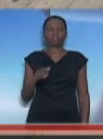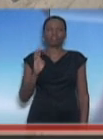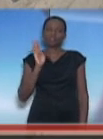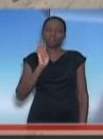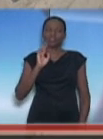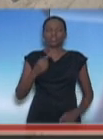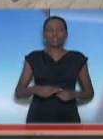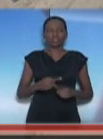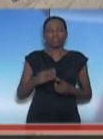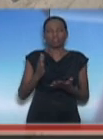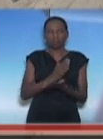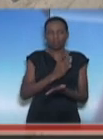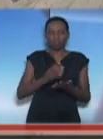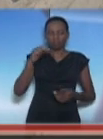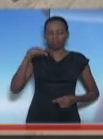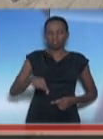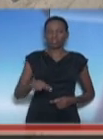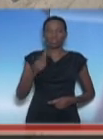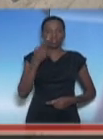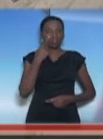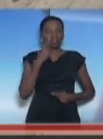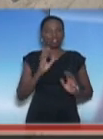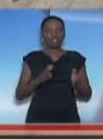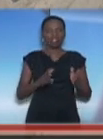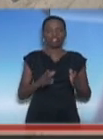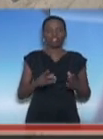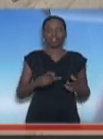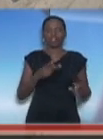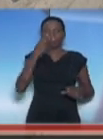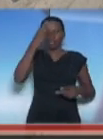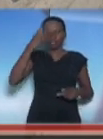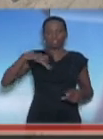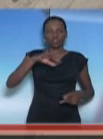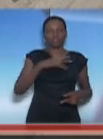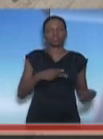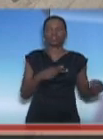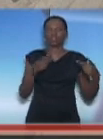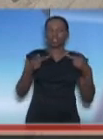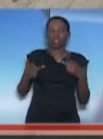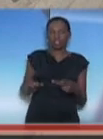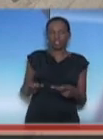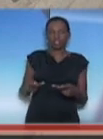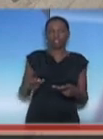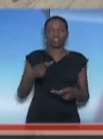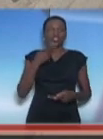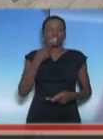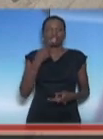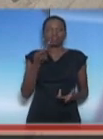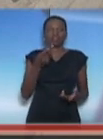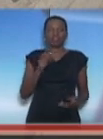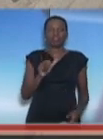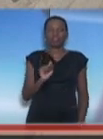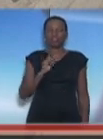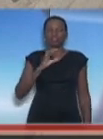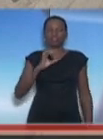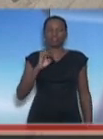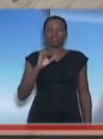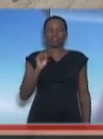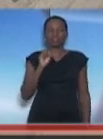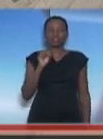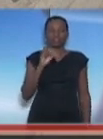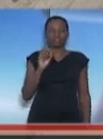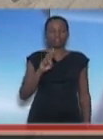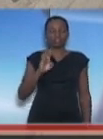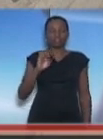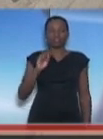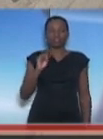casa, senhora presidente, fazendo a mesma coisa. As pessoas vêm aqui se apresentando como assessores de autoridades, se apresentando